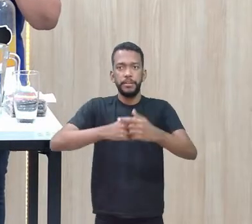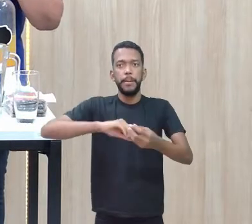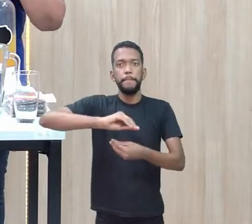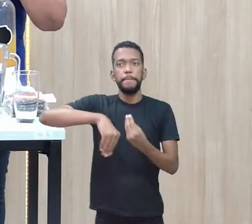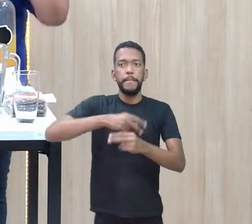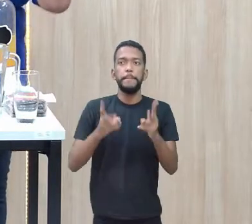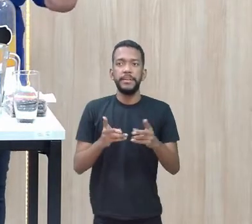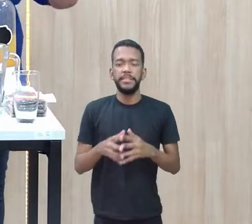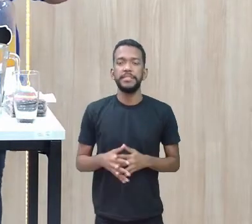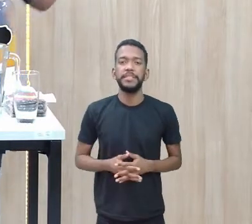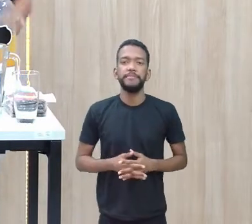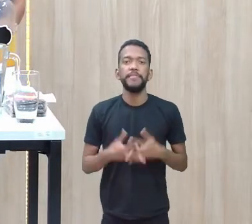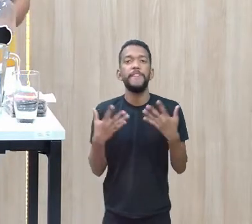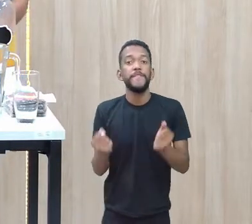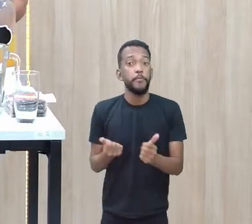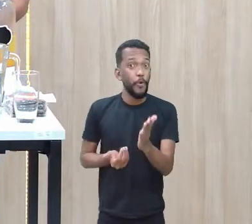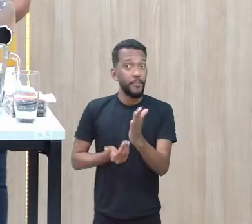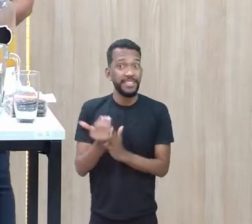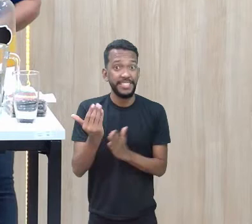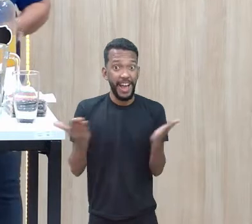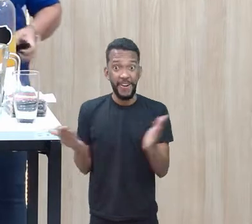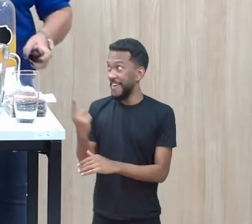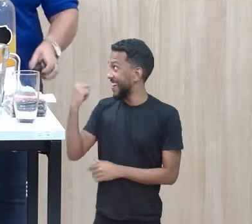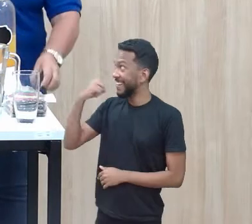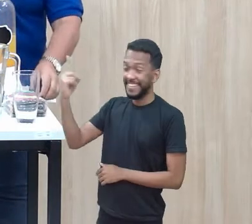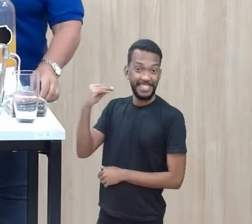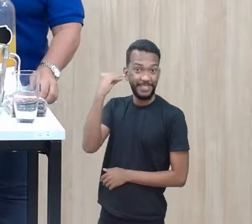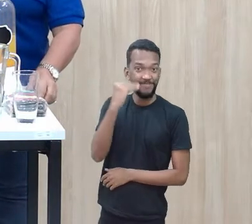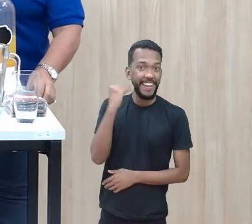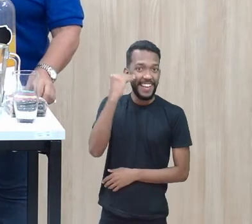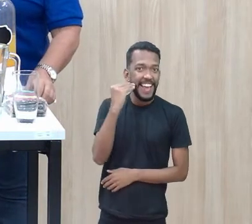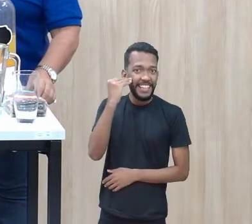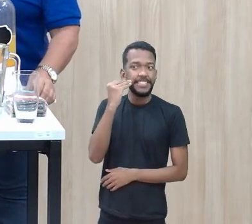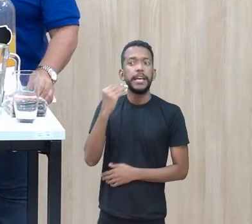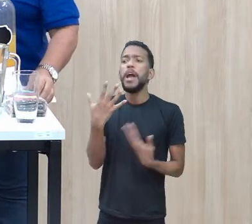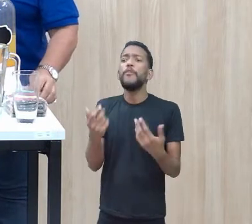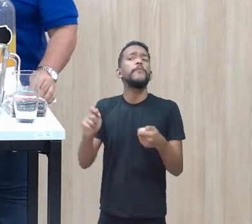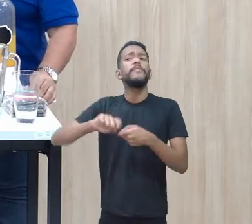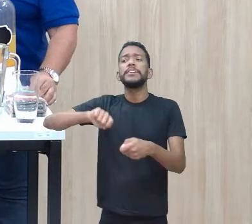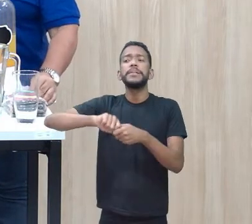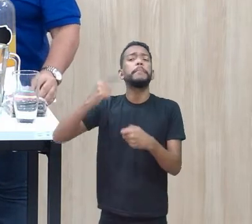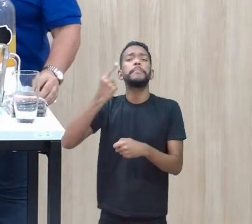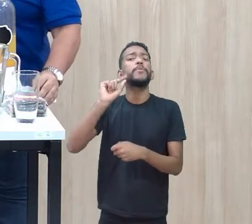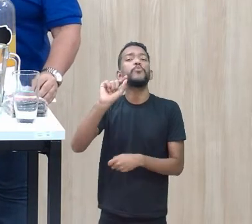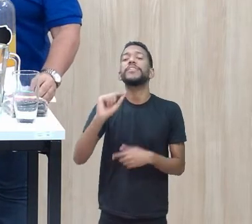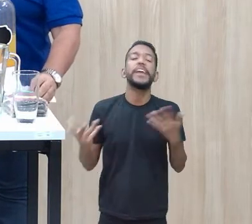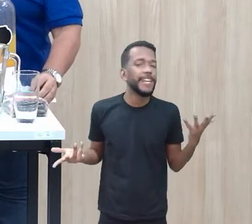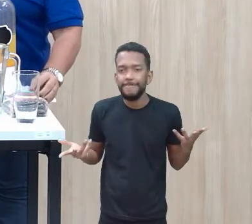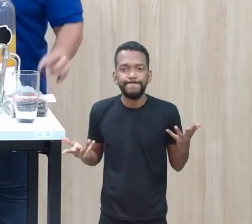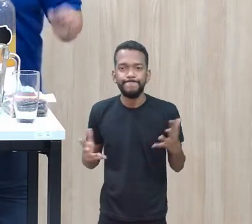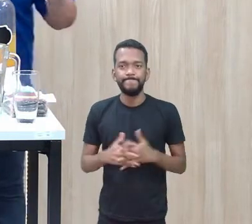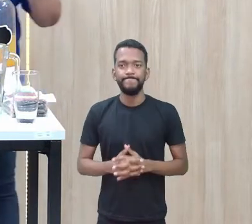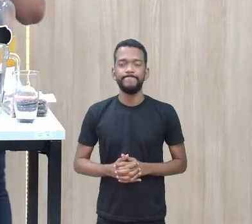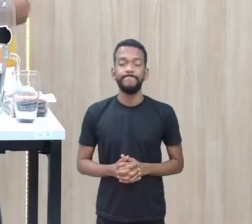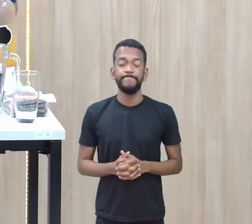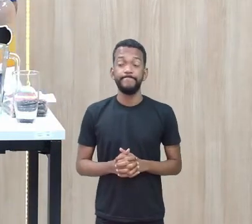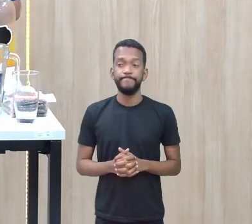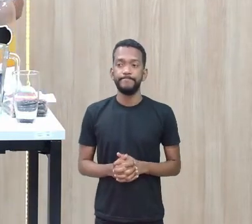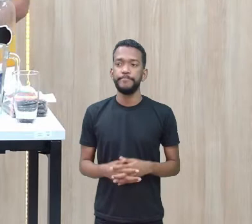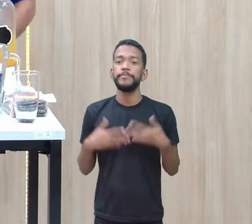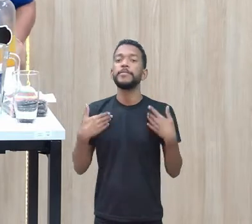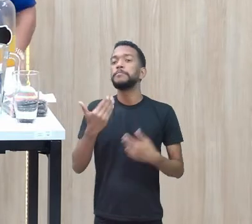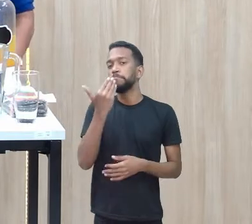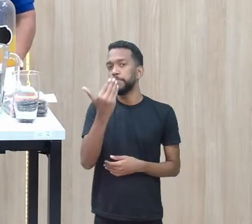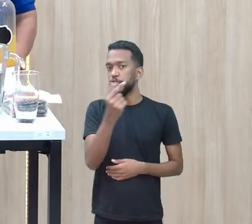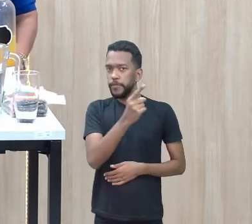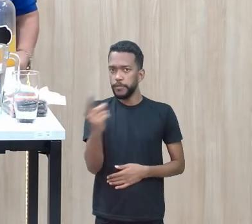E agora, vamos começar aí nossa experiência. O que é que eu vou fazer primeiro com vocês? Primeiro, eu vou pedir que vocês